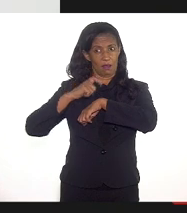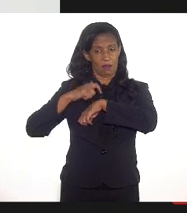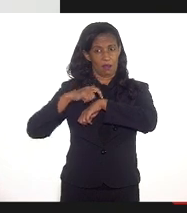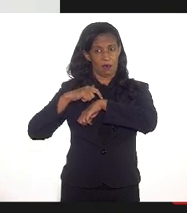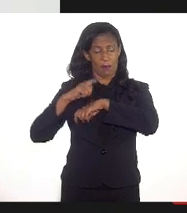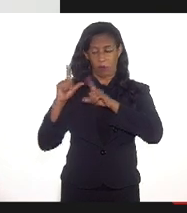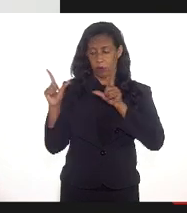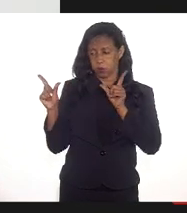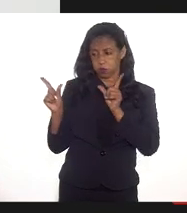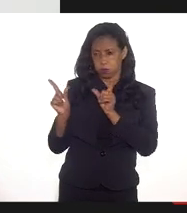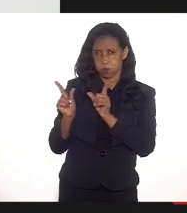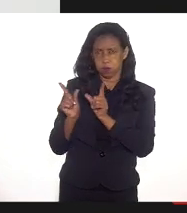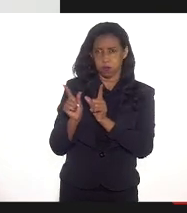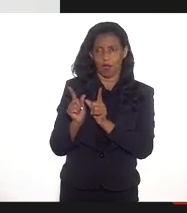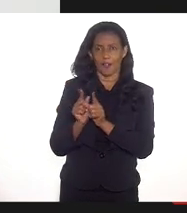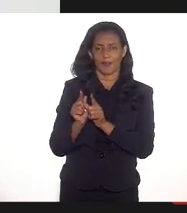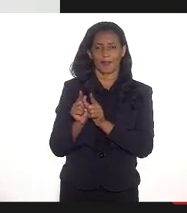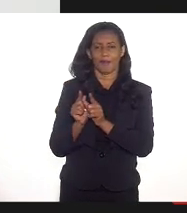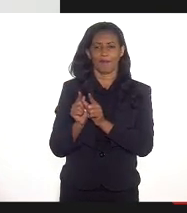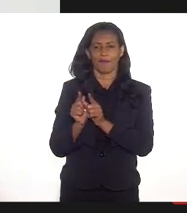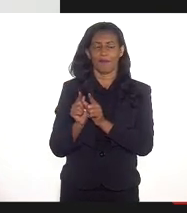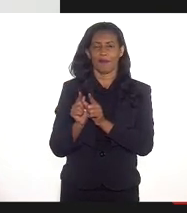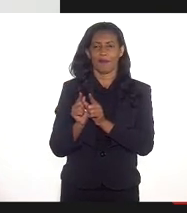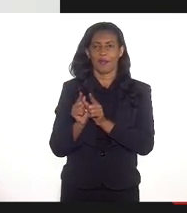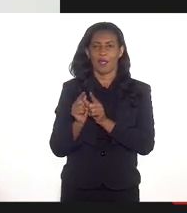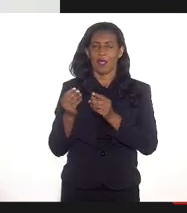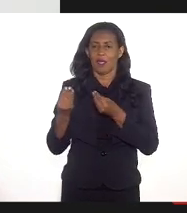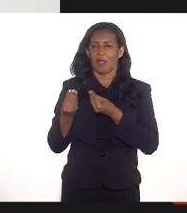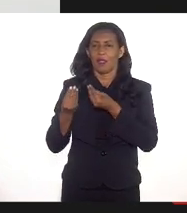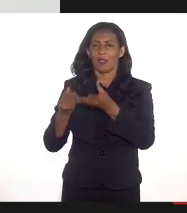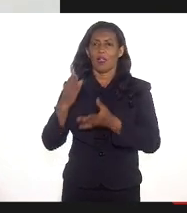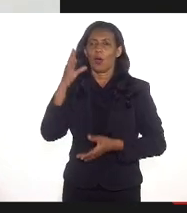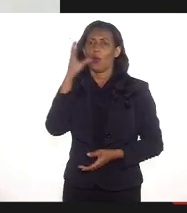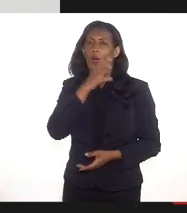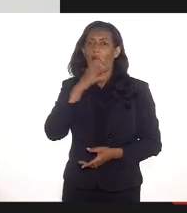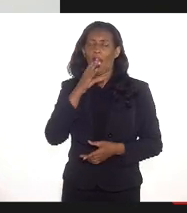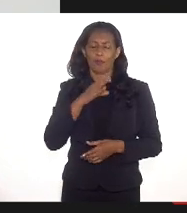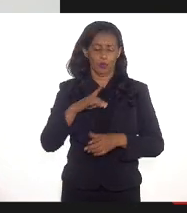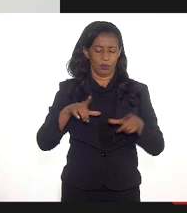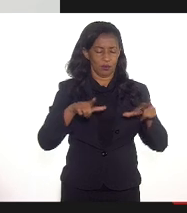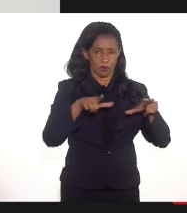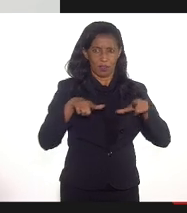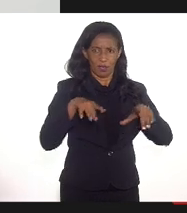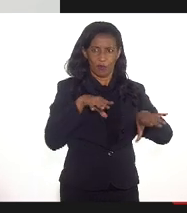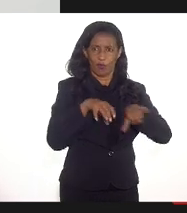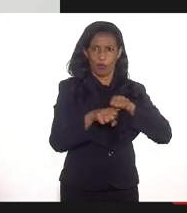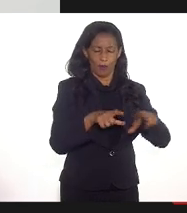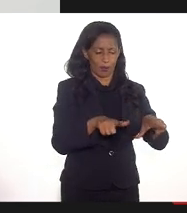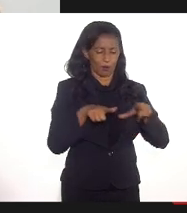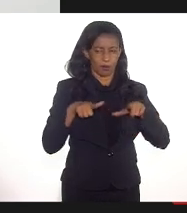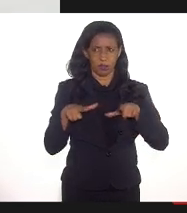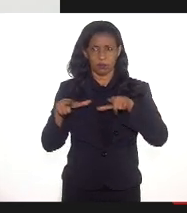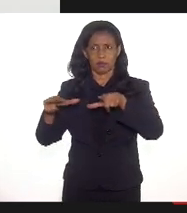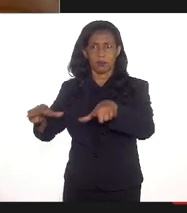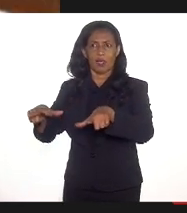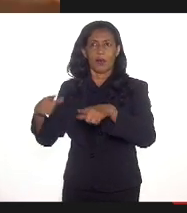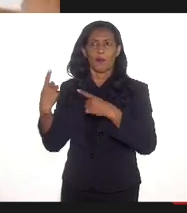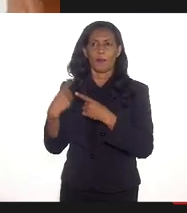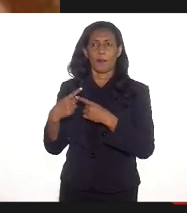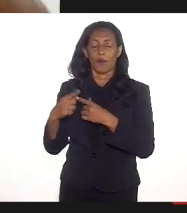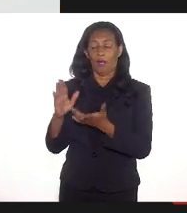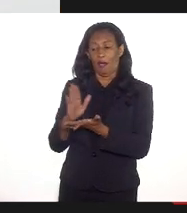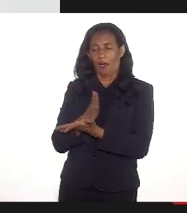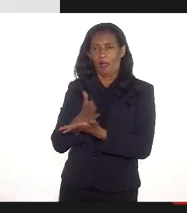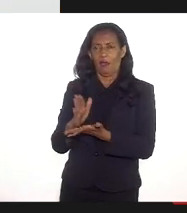de recurso que diz respeito à entrega logo para o aluno do certificado. Porque algumas, aí vai